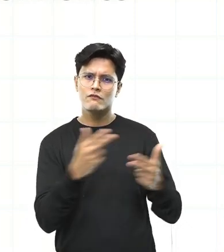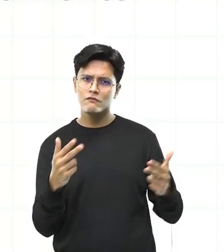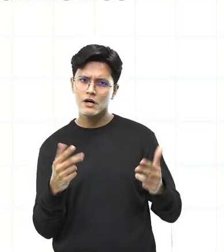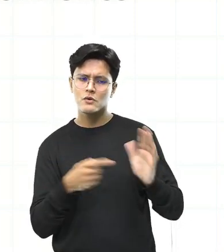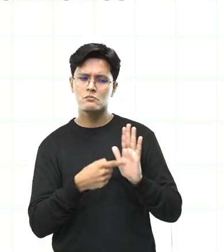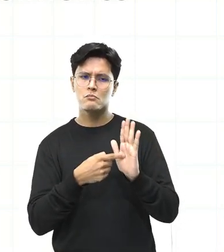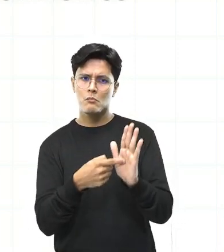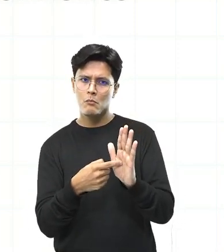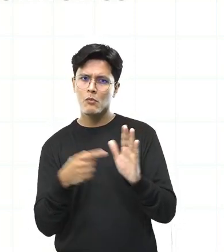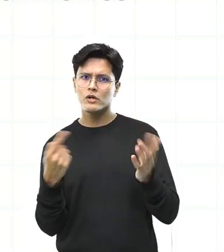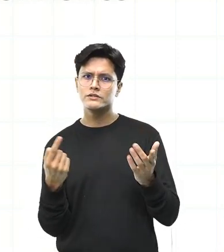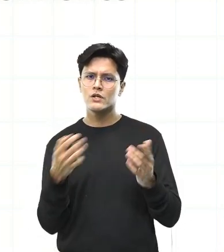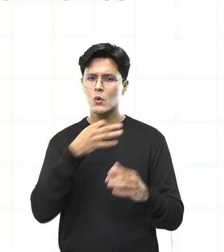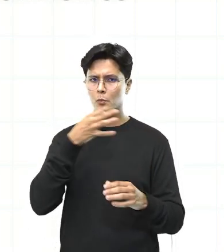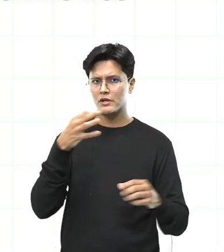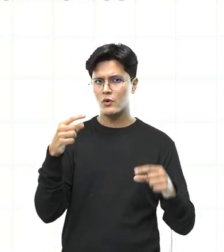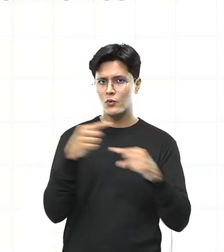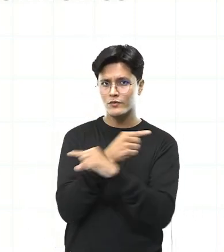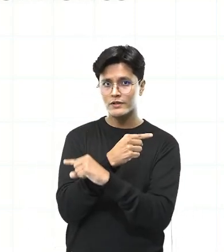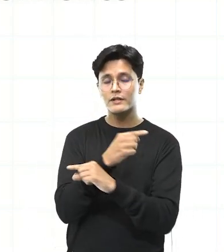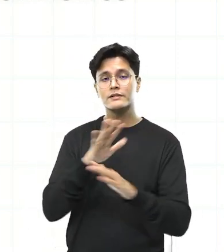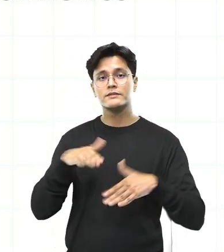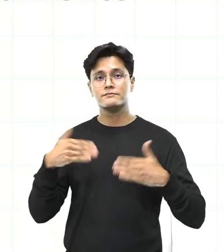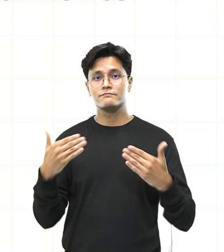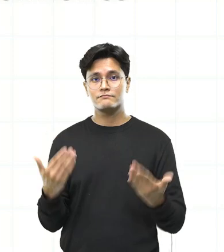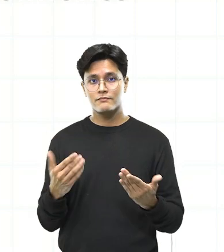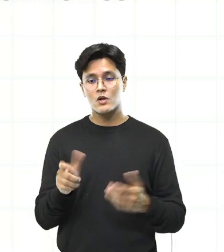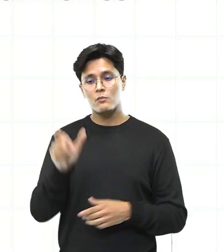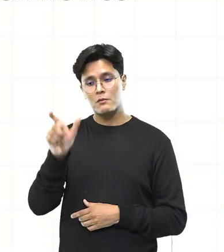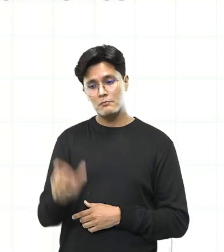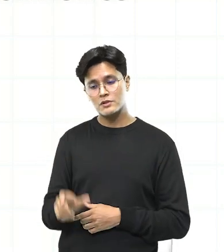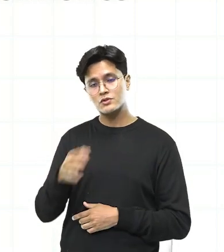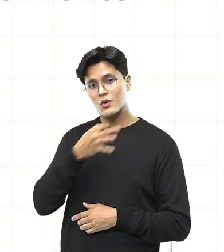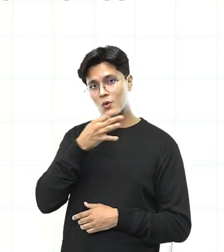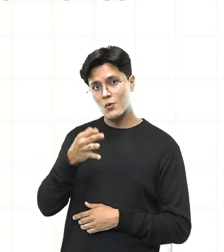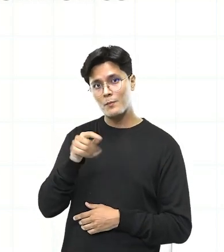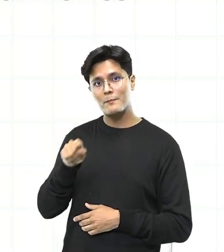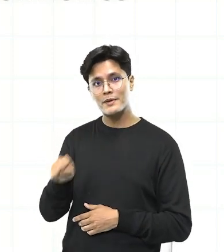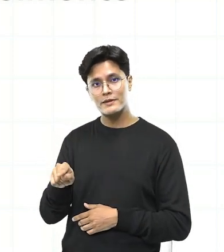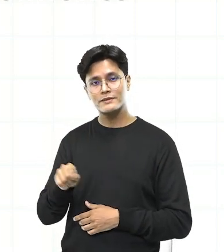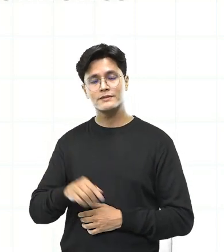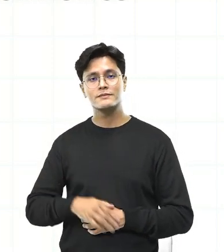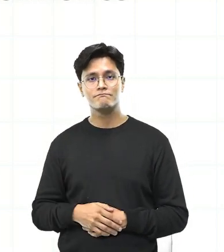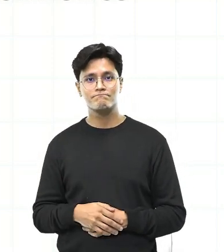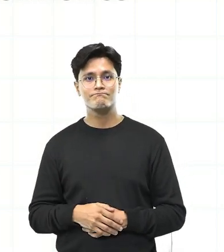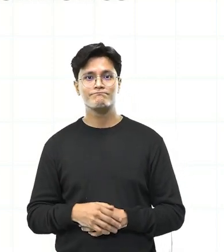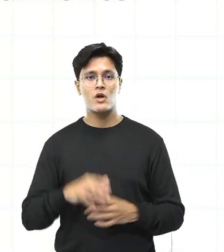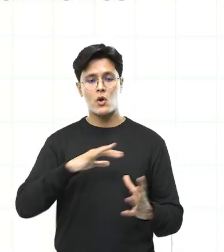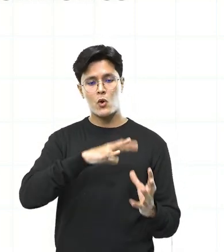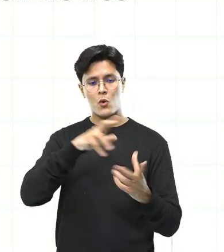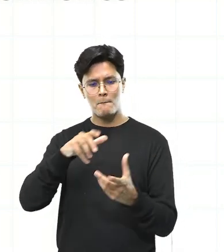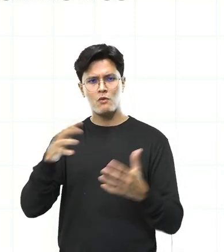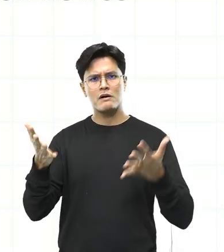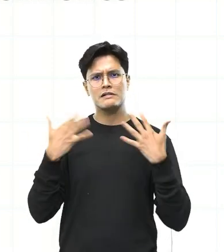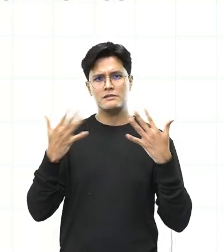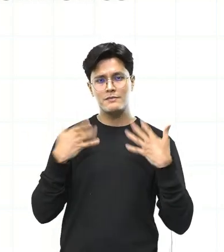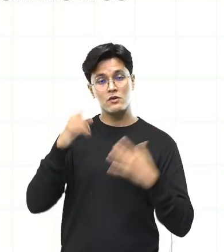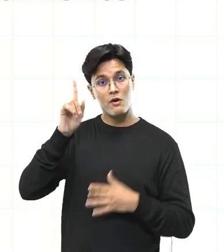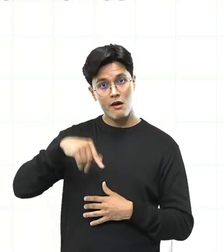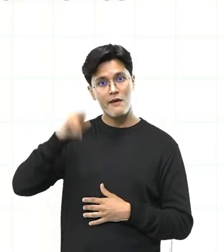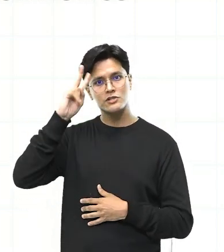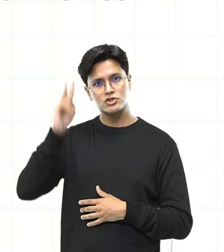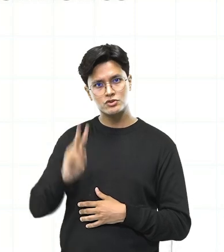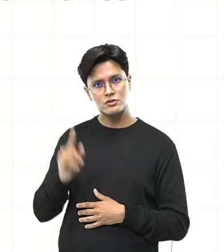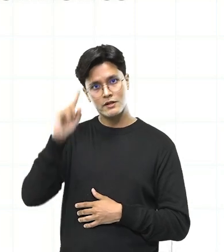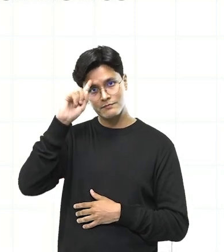tá? Então alguém também que leu esse texto vai e comenta, ó. Todo mundo sabe que essa história de aquecimento global é inventada. Vejam que é um